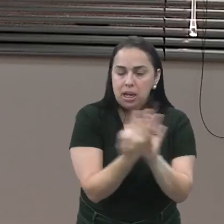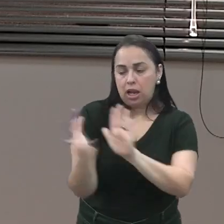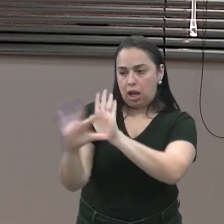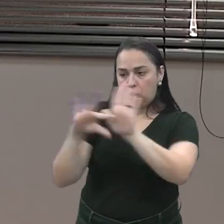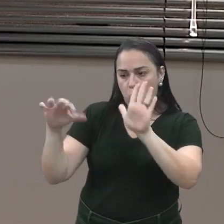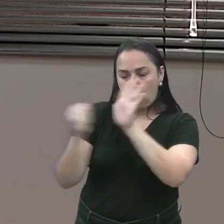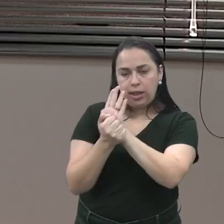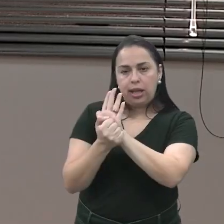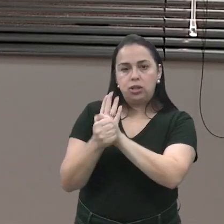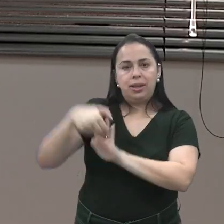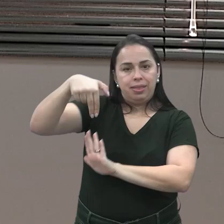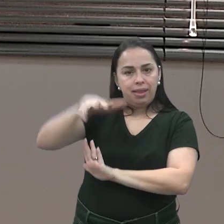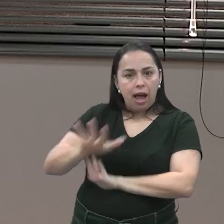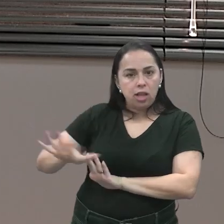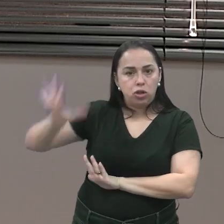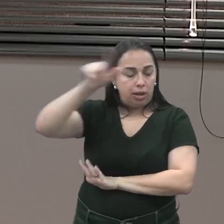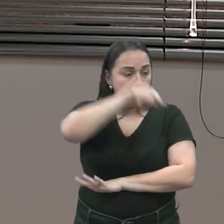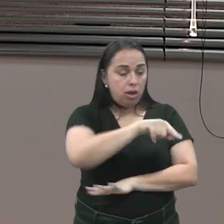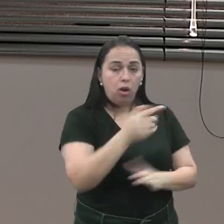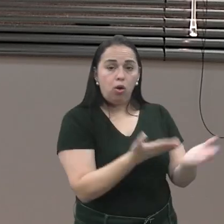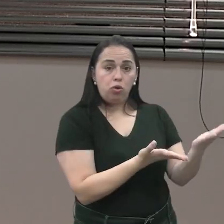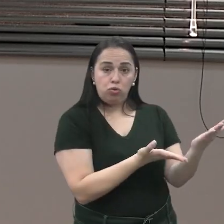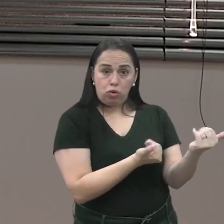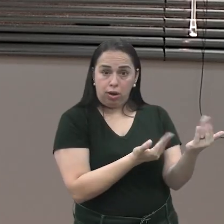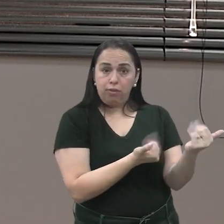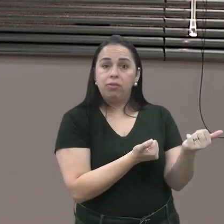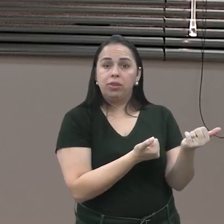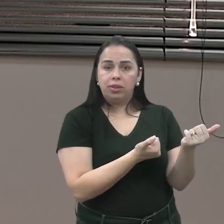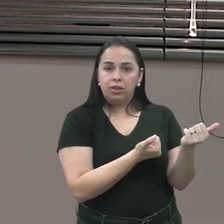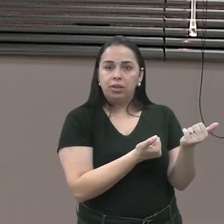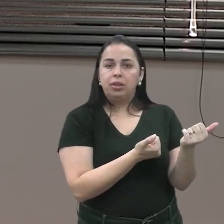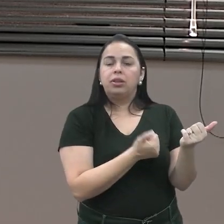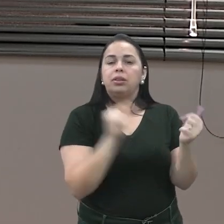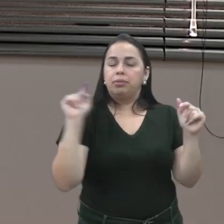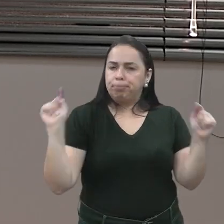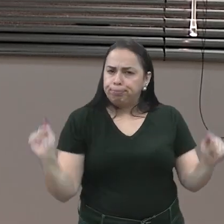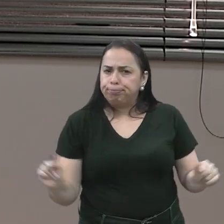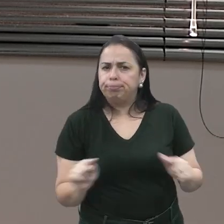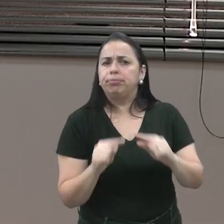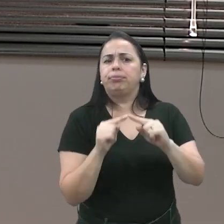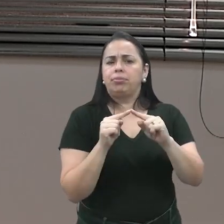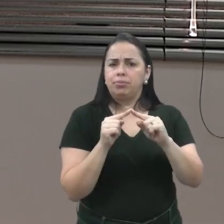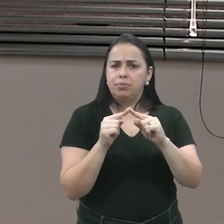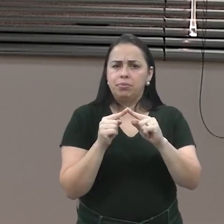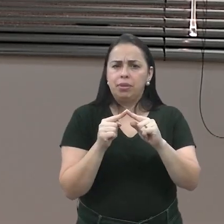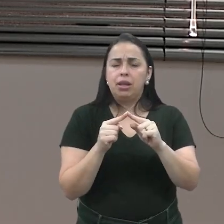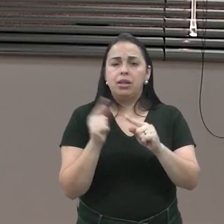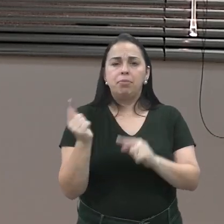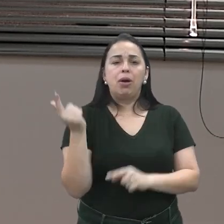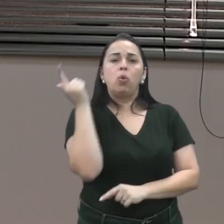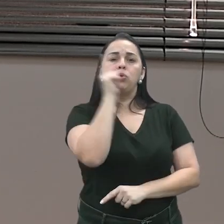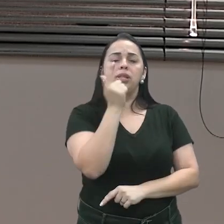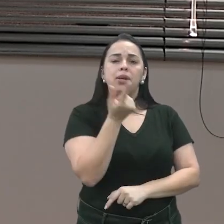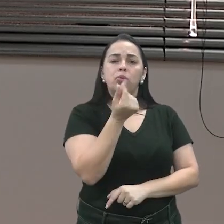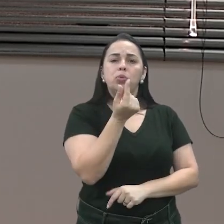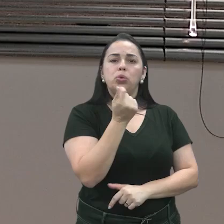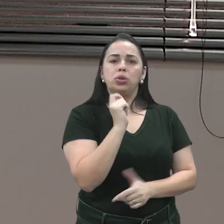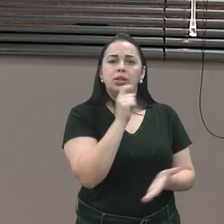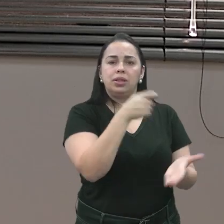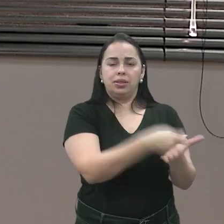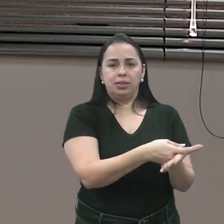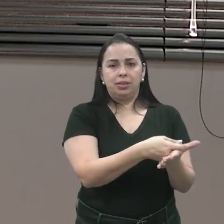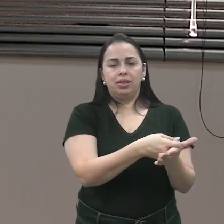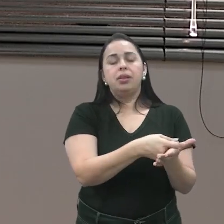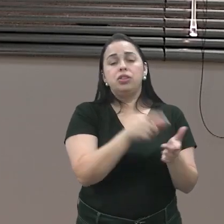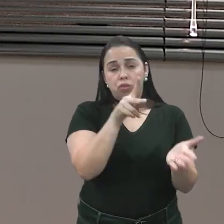que tem uma família cadastrada no cadastro único, que são os jovens que estão, né, dentro desse critério